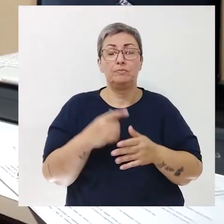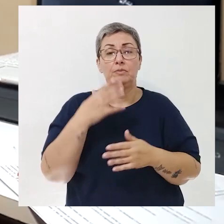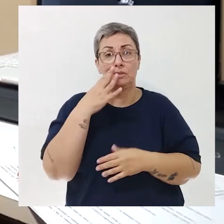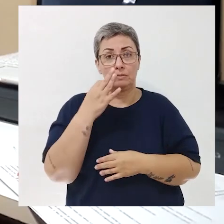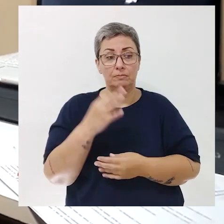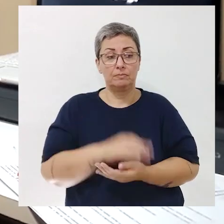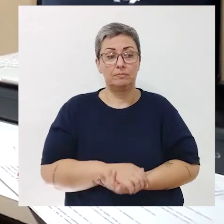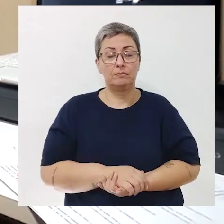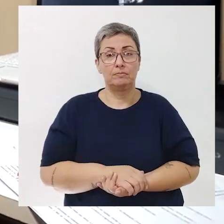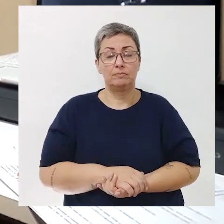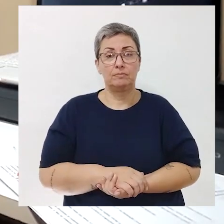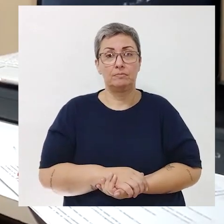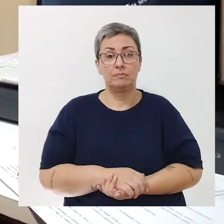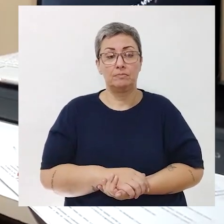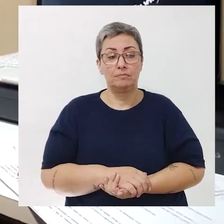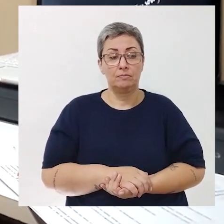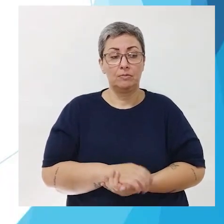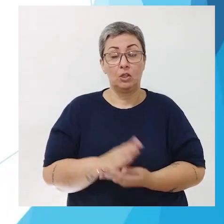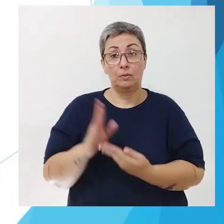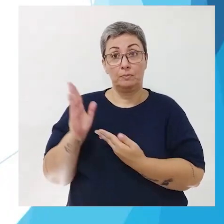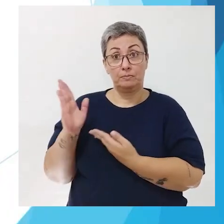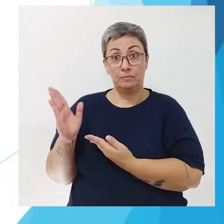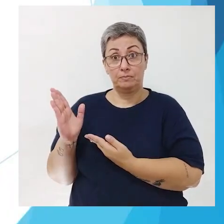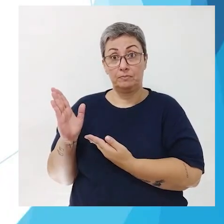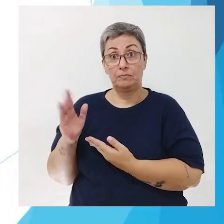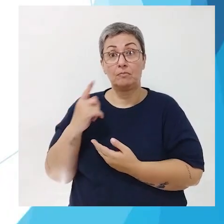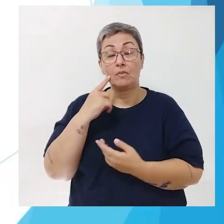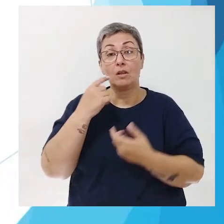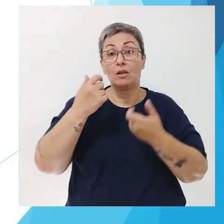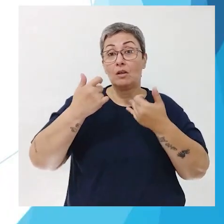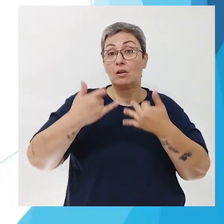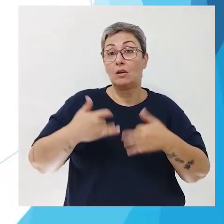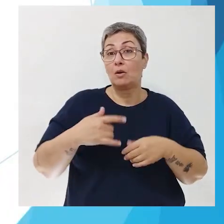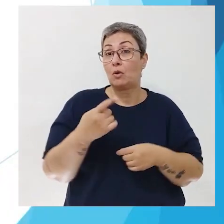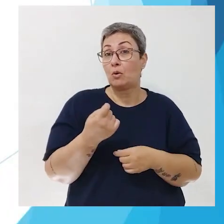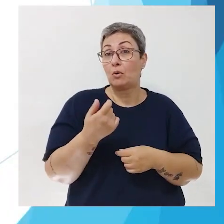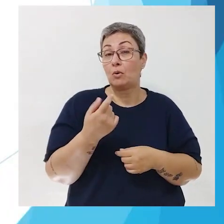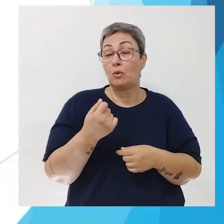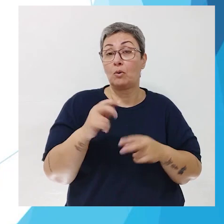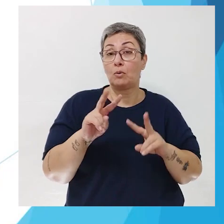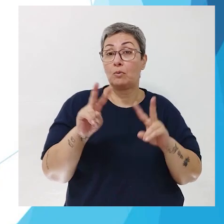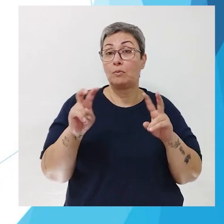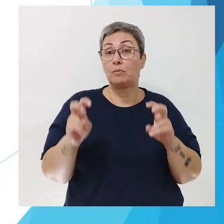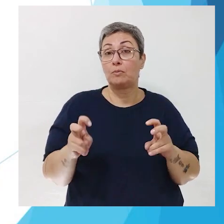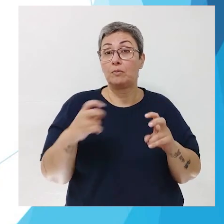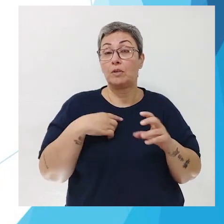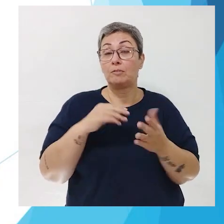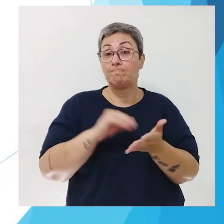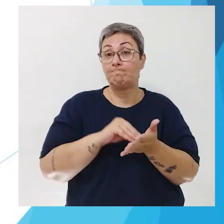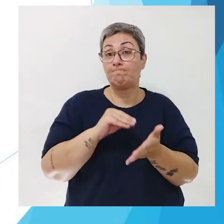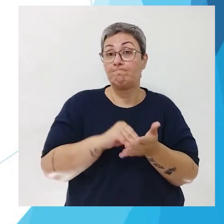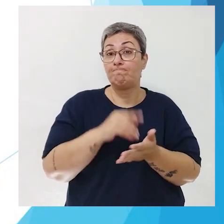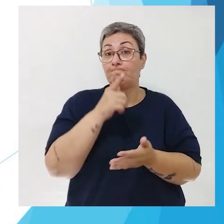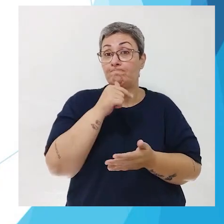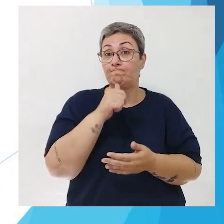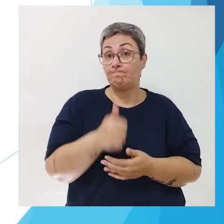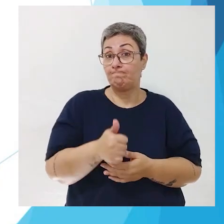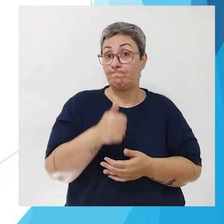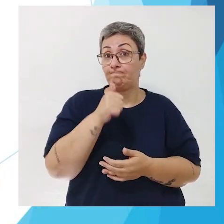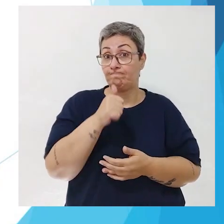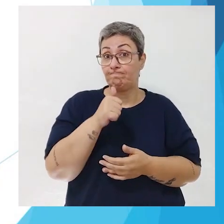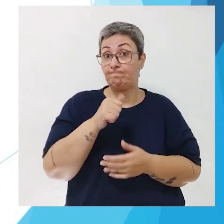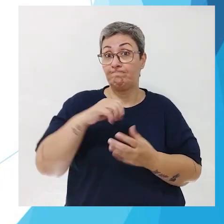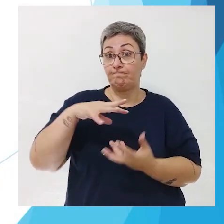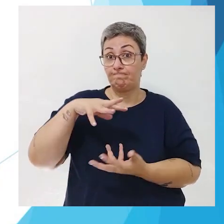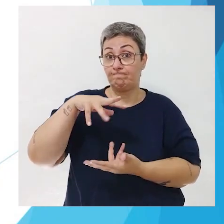vocês. Presta bastante atenção, tá? Vamos falar um pouquinho sobre a carência de água